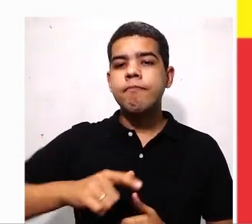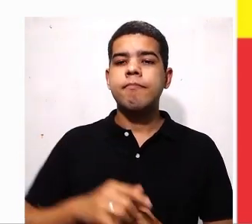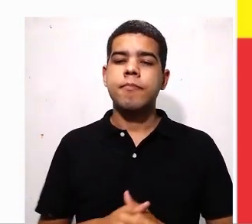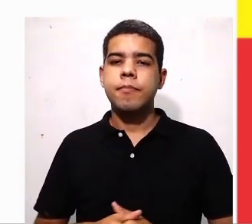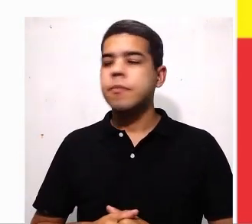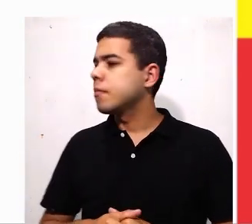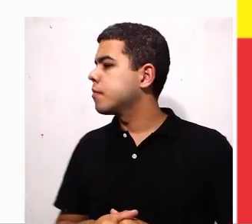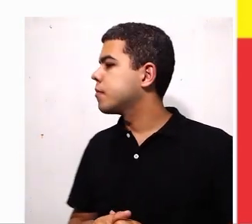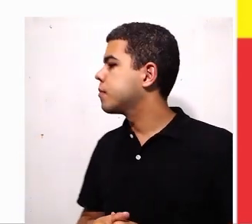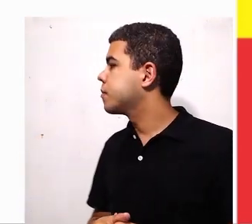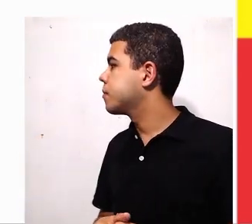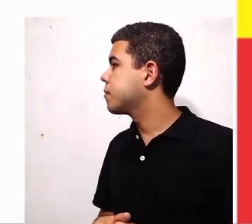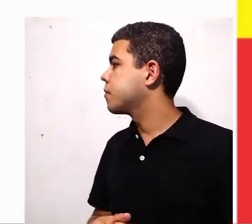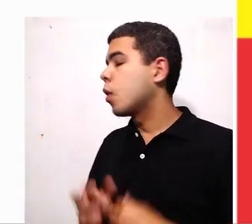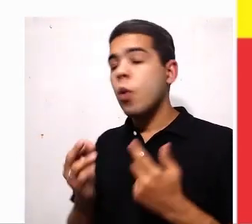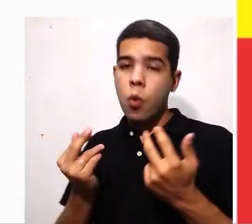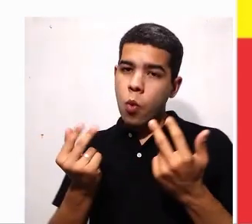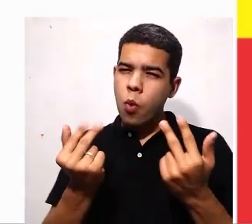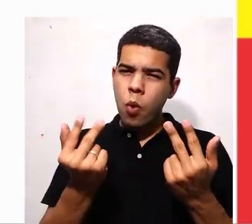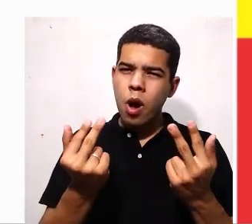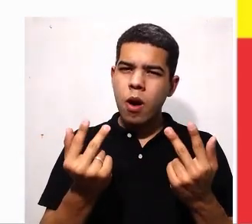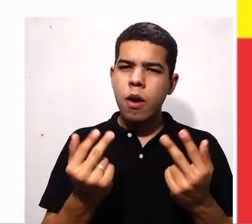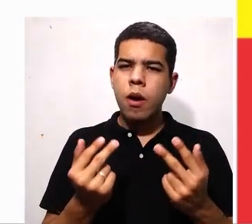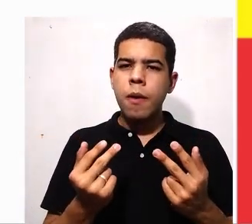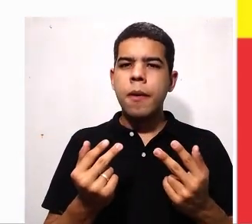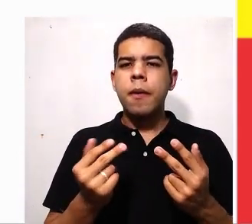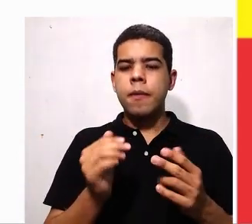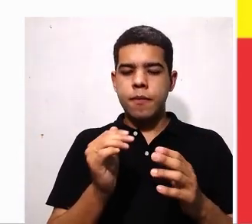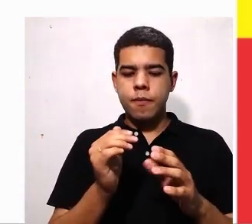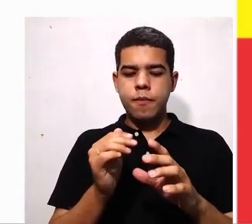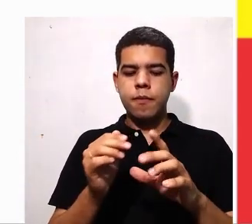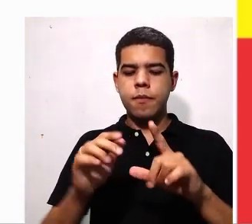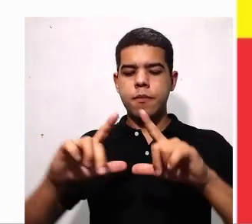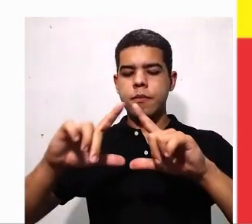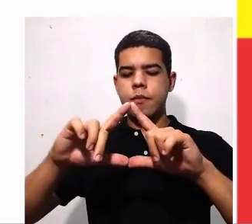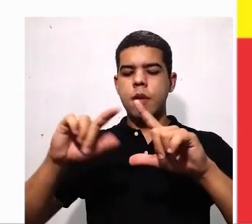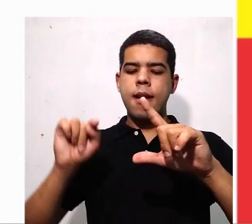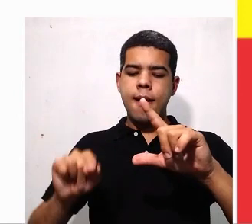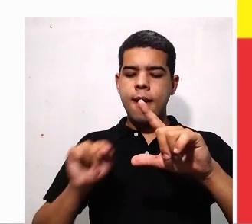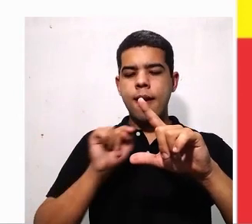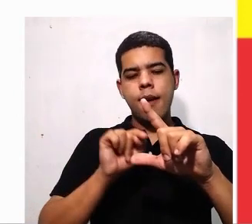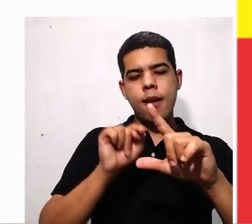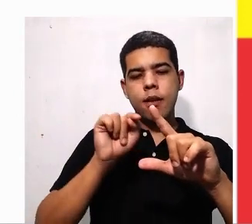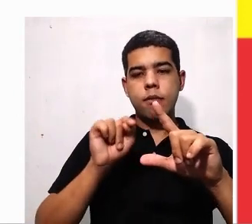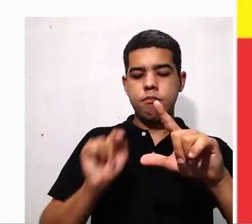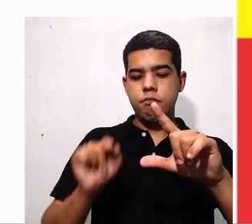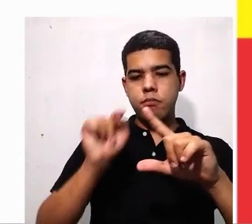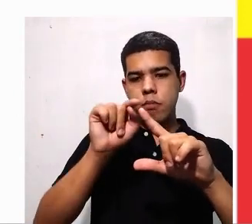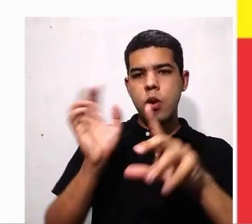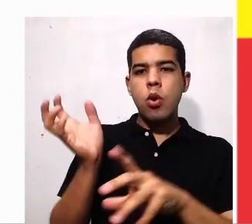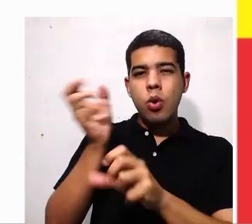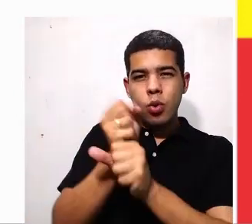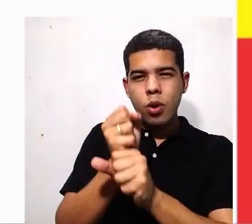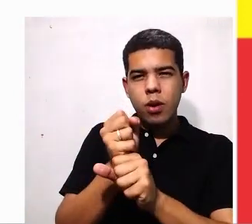ângulo externo da mesma forma. Veja que esse ângulo externo vai ser igual à soma dos outros